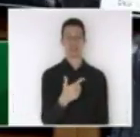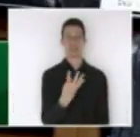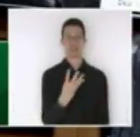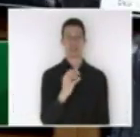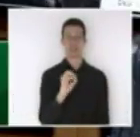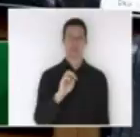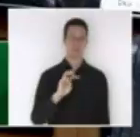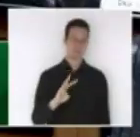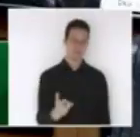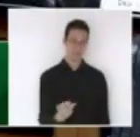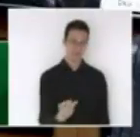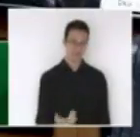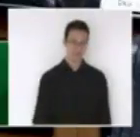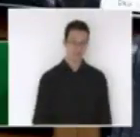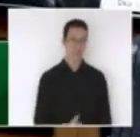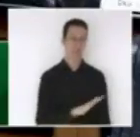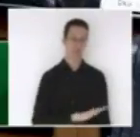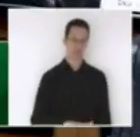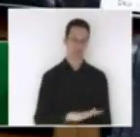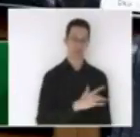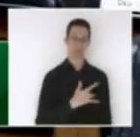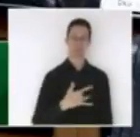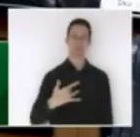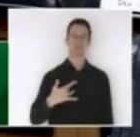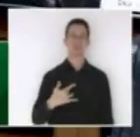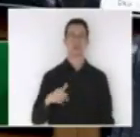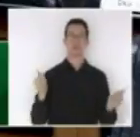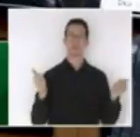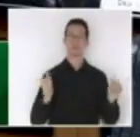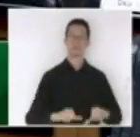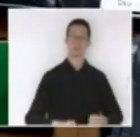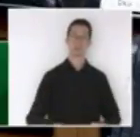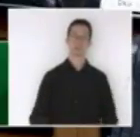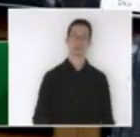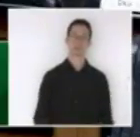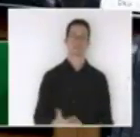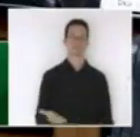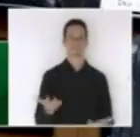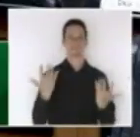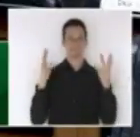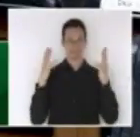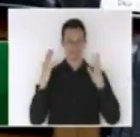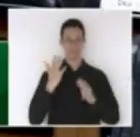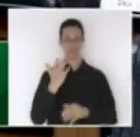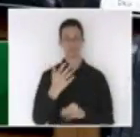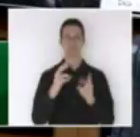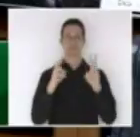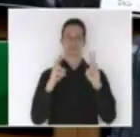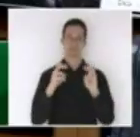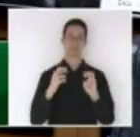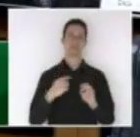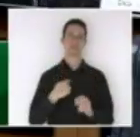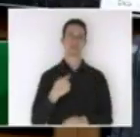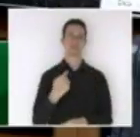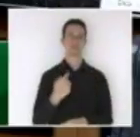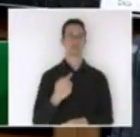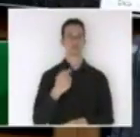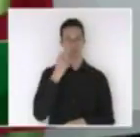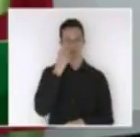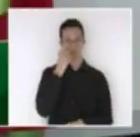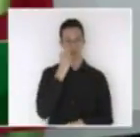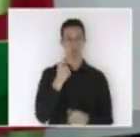aí pedindo recursos. Parabéns pelo tema abordado e acompanhamos Vossa Excelência nesse